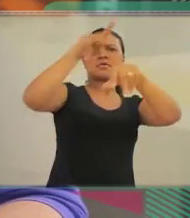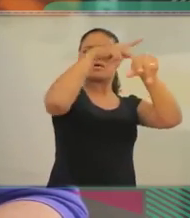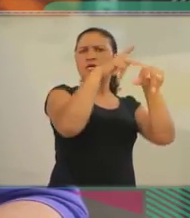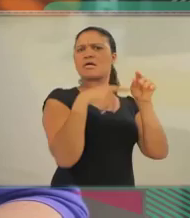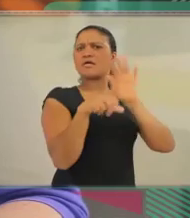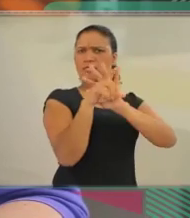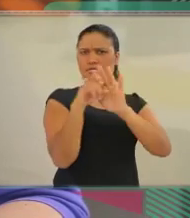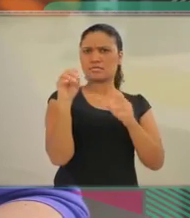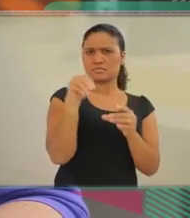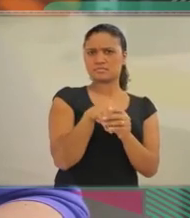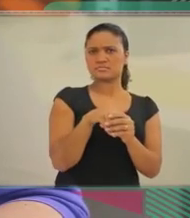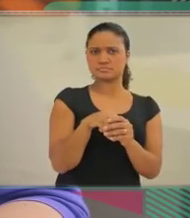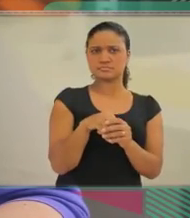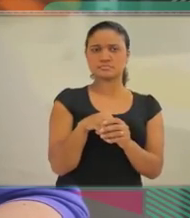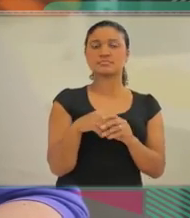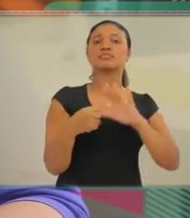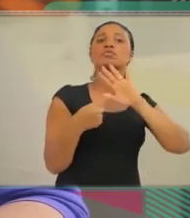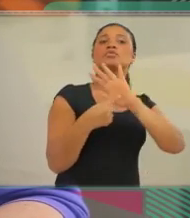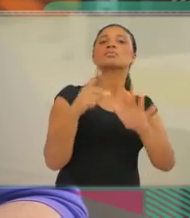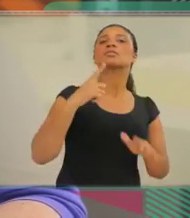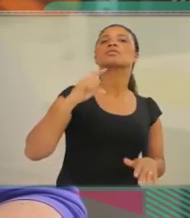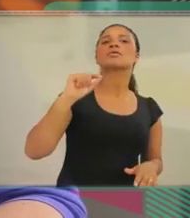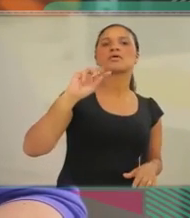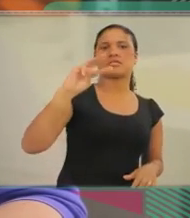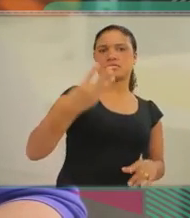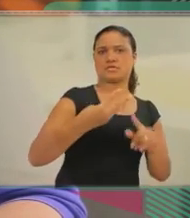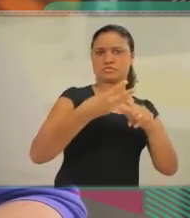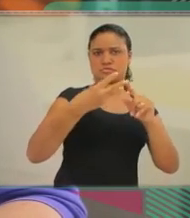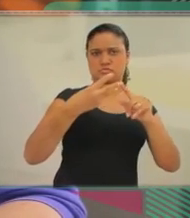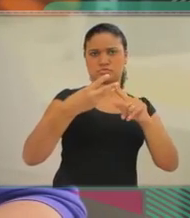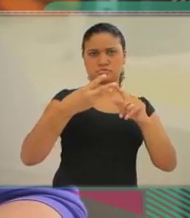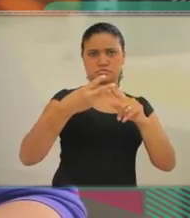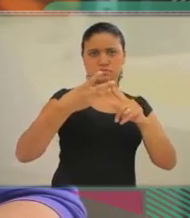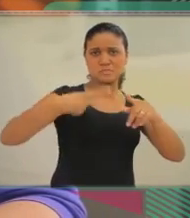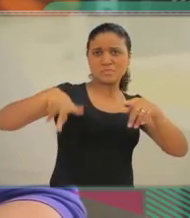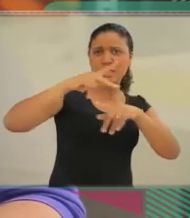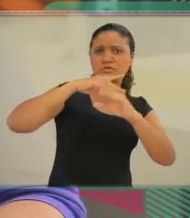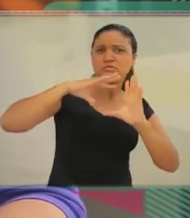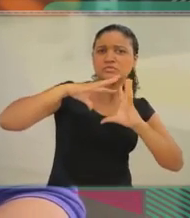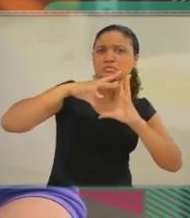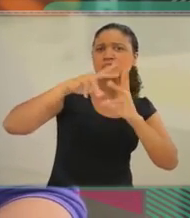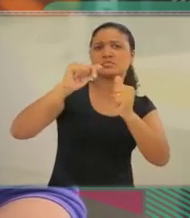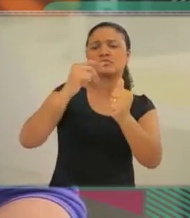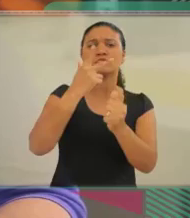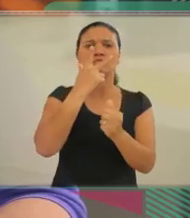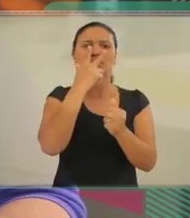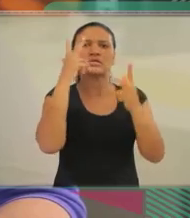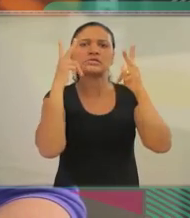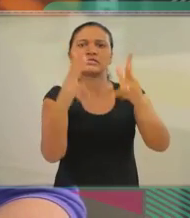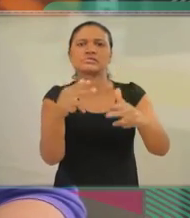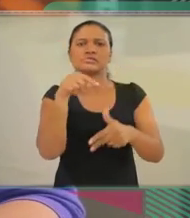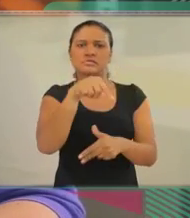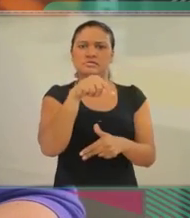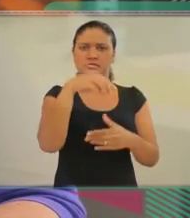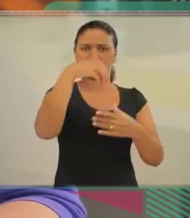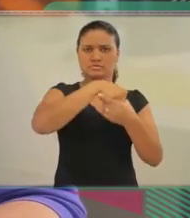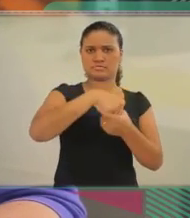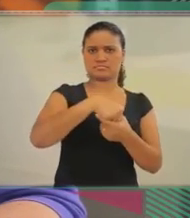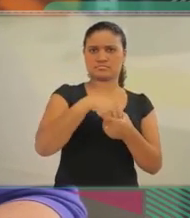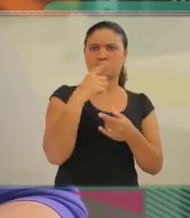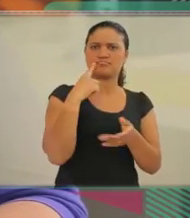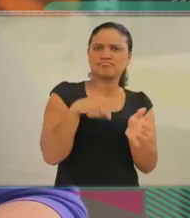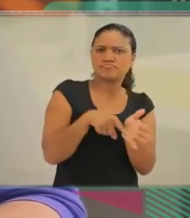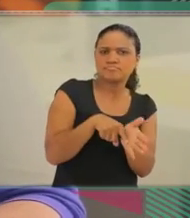políticas. O Brasil também é um dos países que tem a legislação, enquanto somente 1/3 dos países do mundo tem